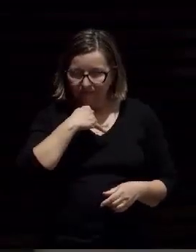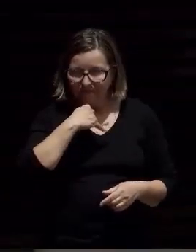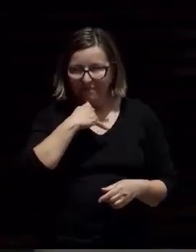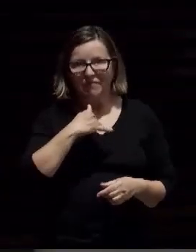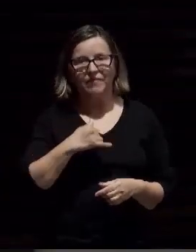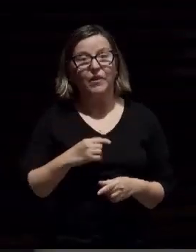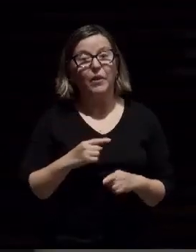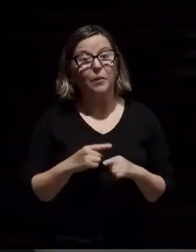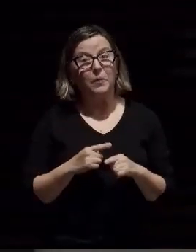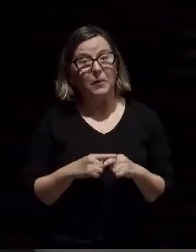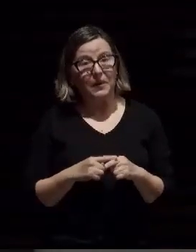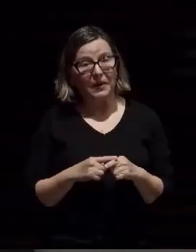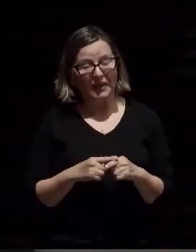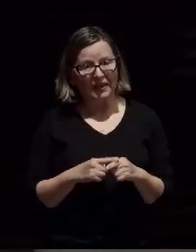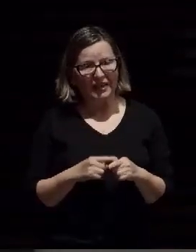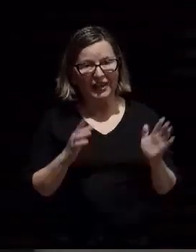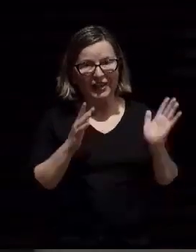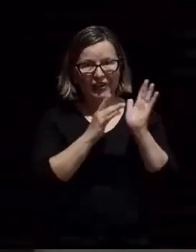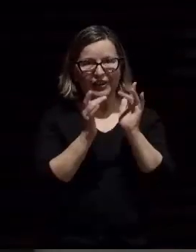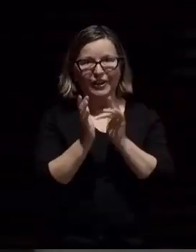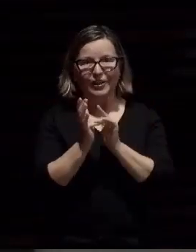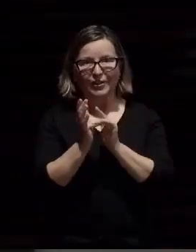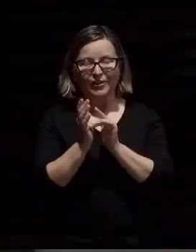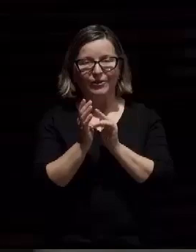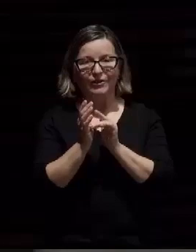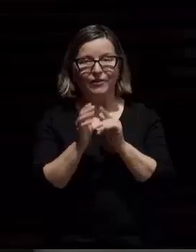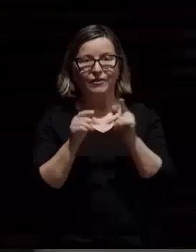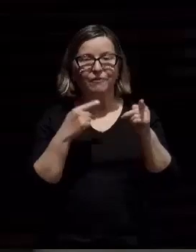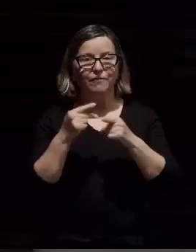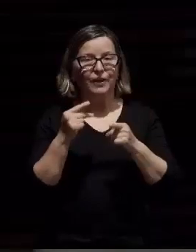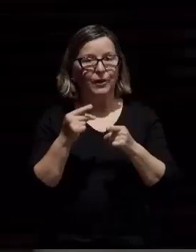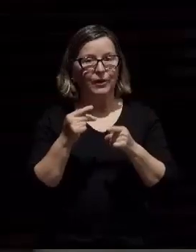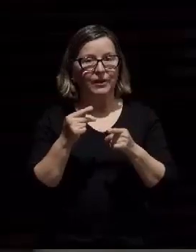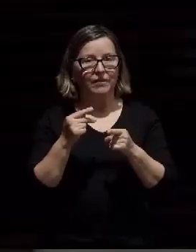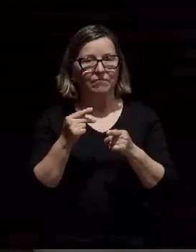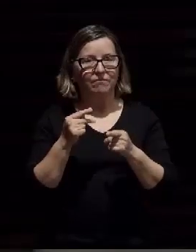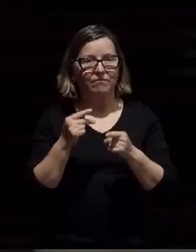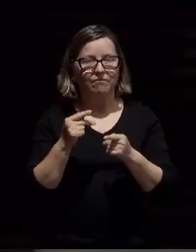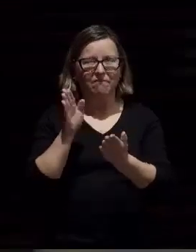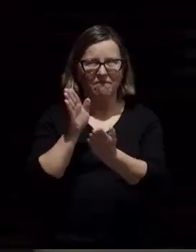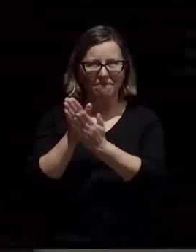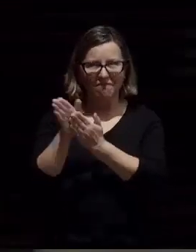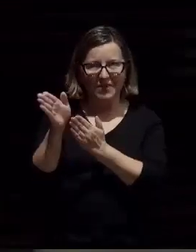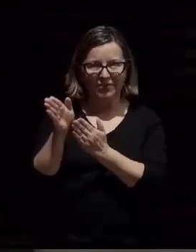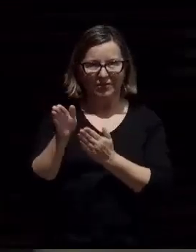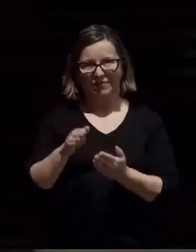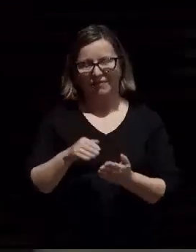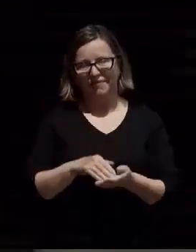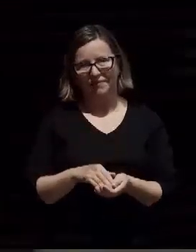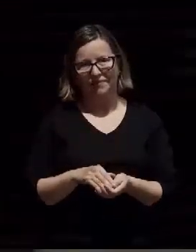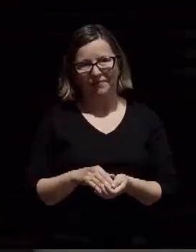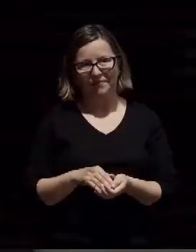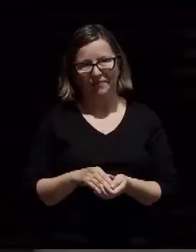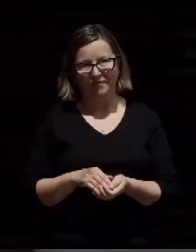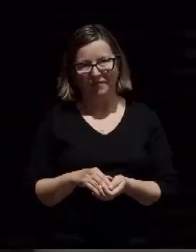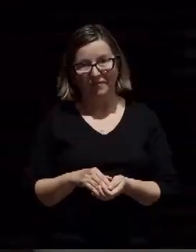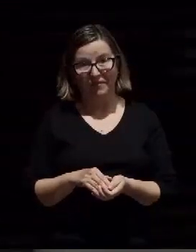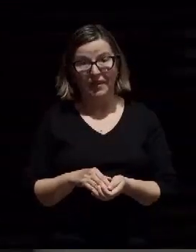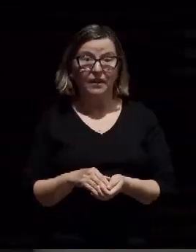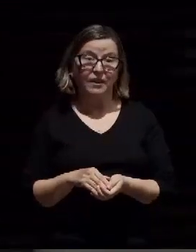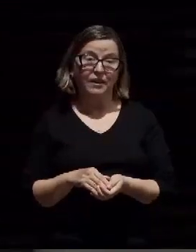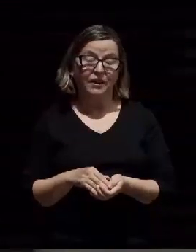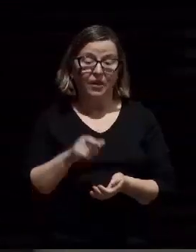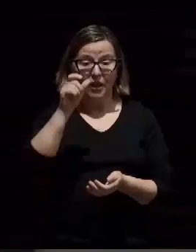Porque eles tinham falado que ia deixá-los. Em parte, pode ser por isto. E uma pessoa triste, ela